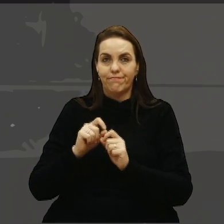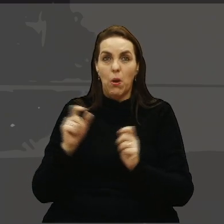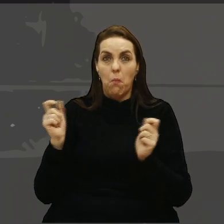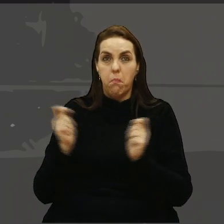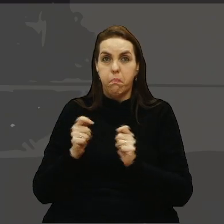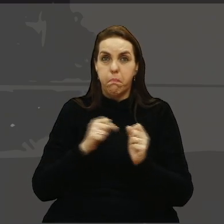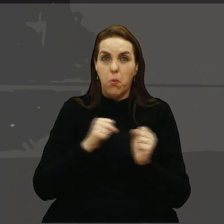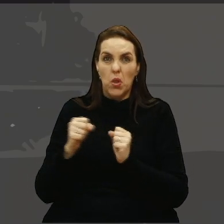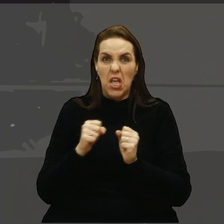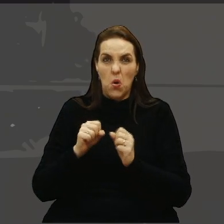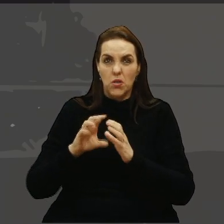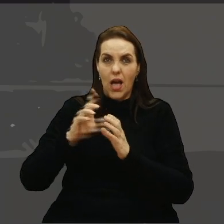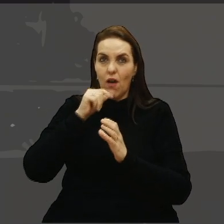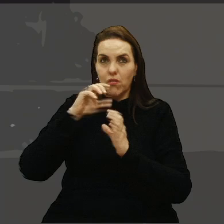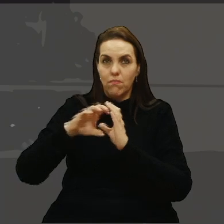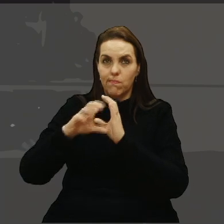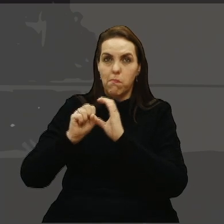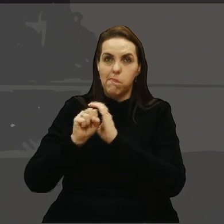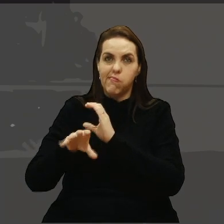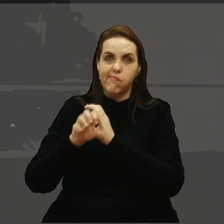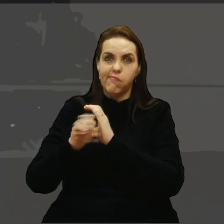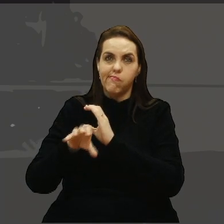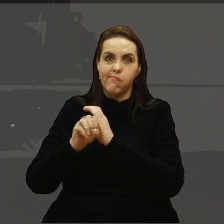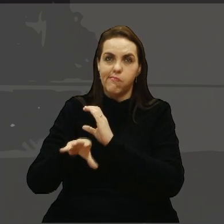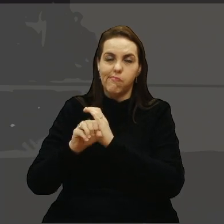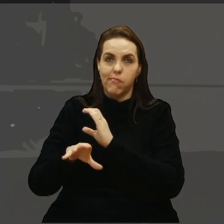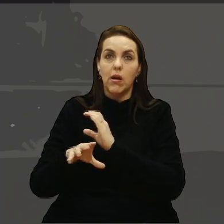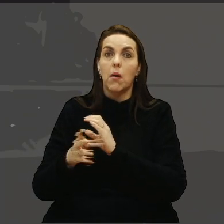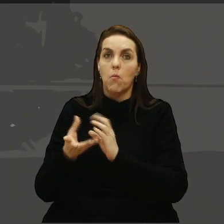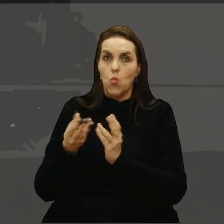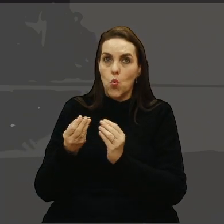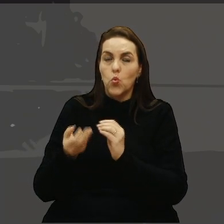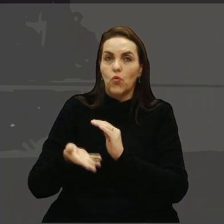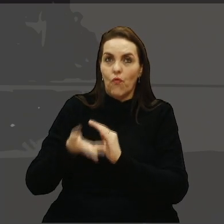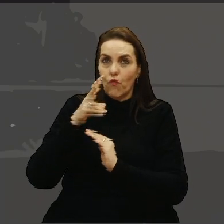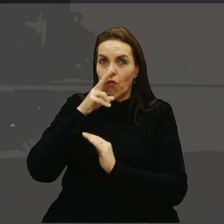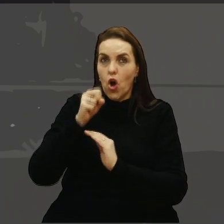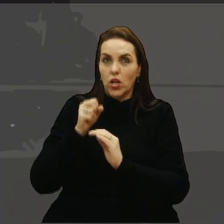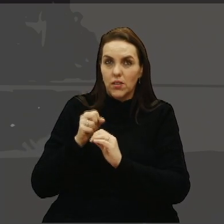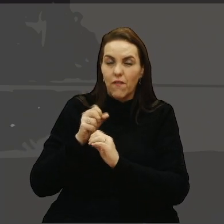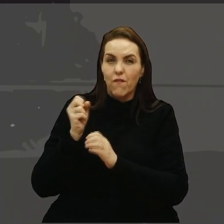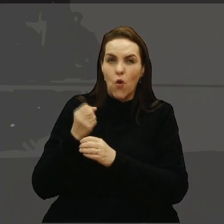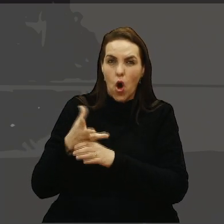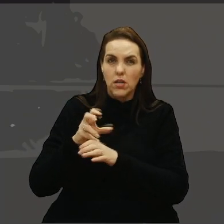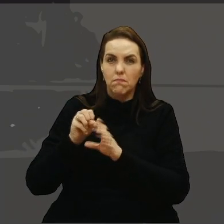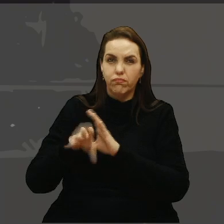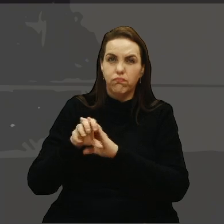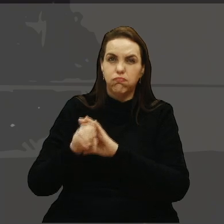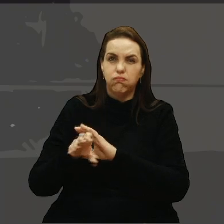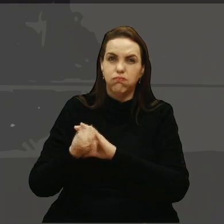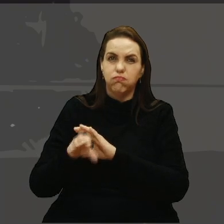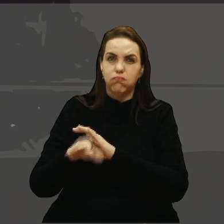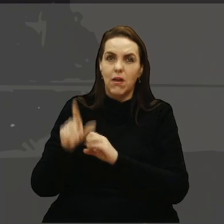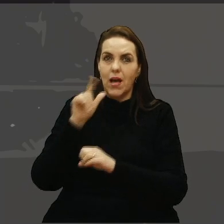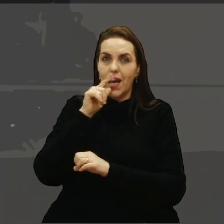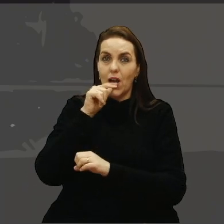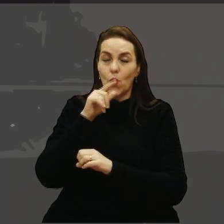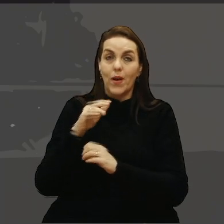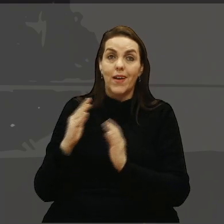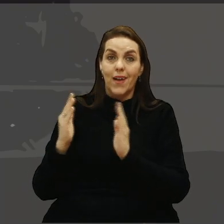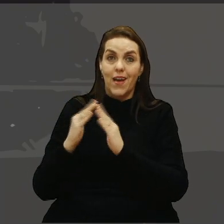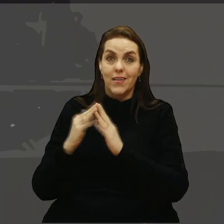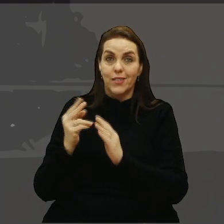potência, como existe uma quantidade expressiva de força da água, acabou entrando água em